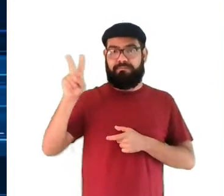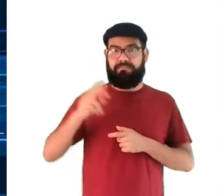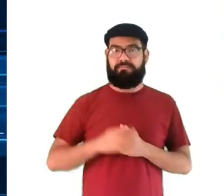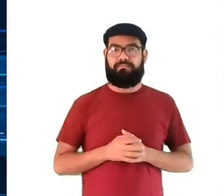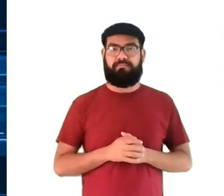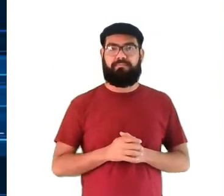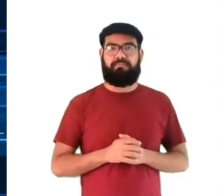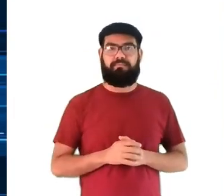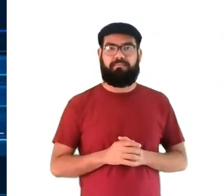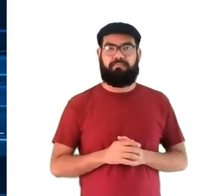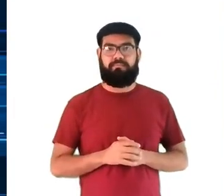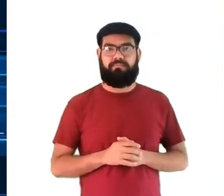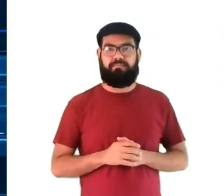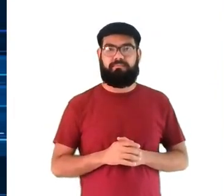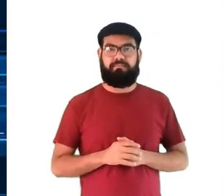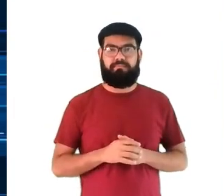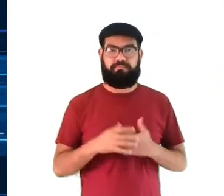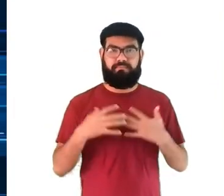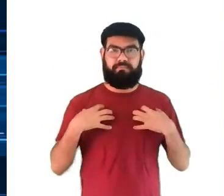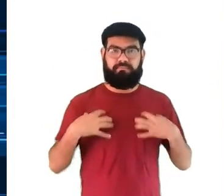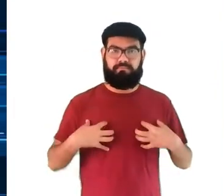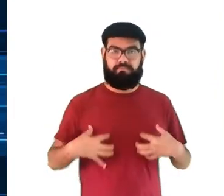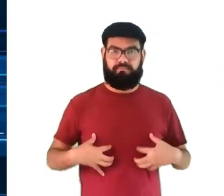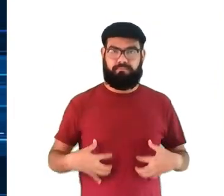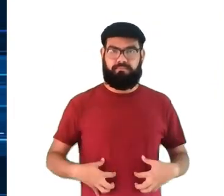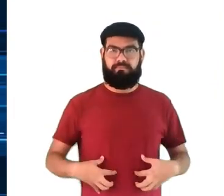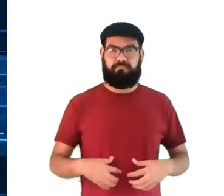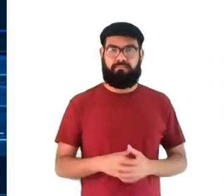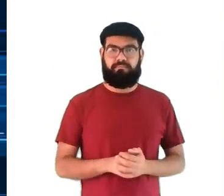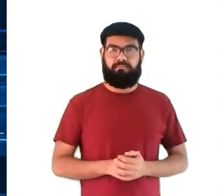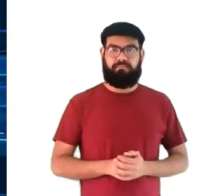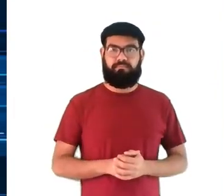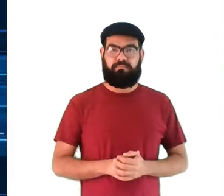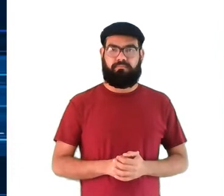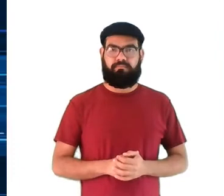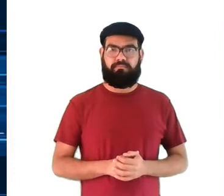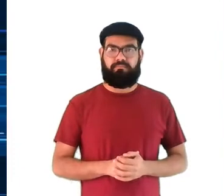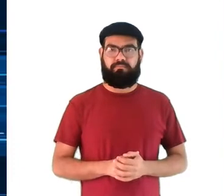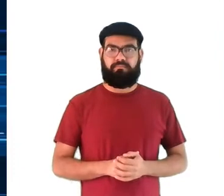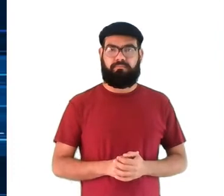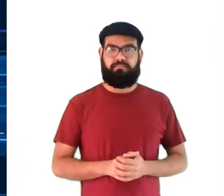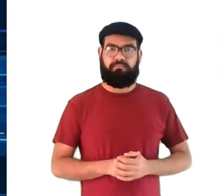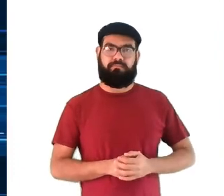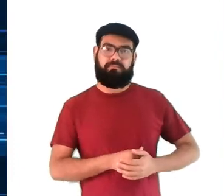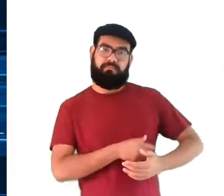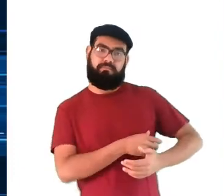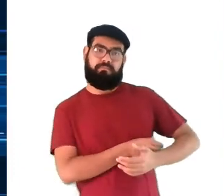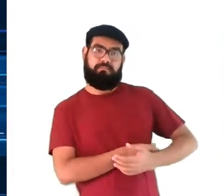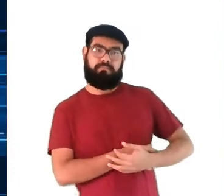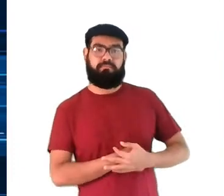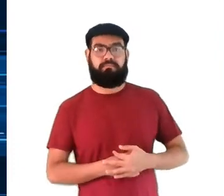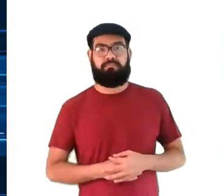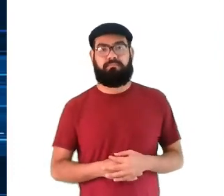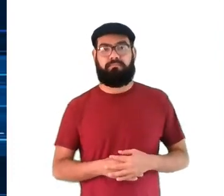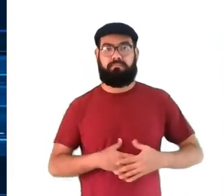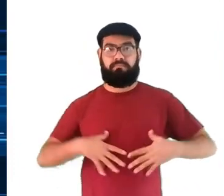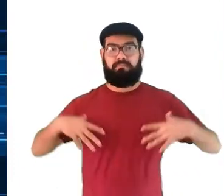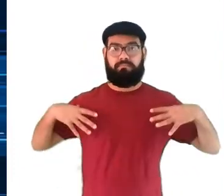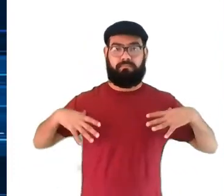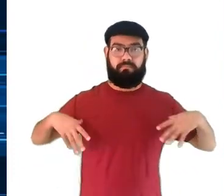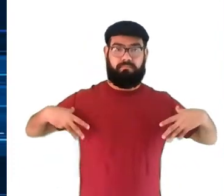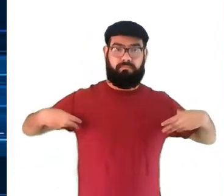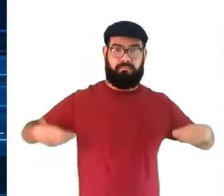parte do corpo, axilares nos seios, nas axilas,